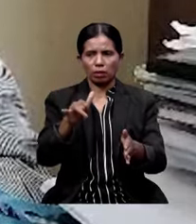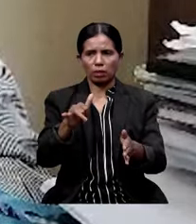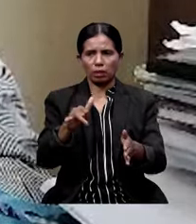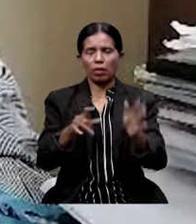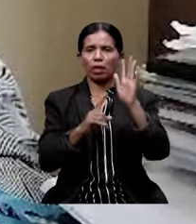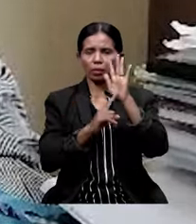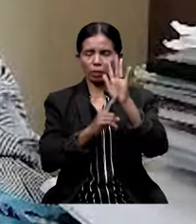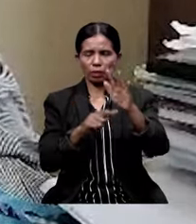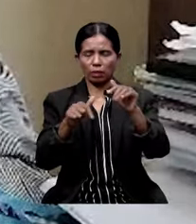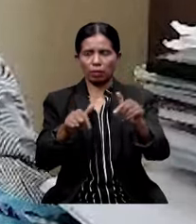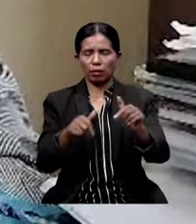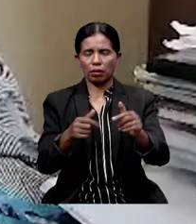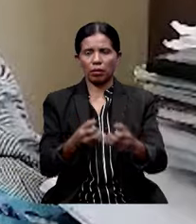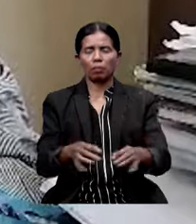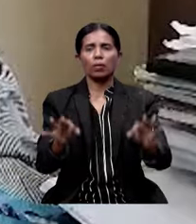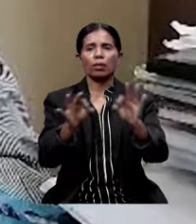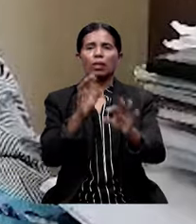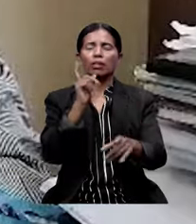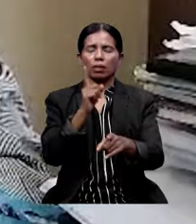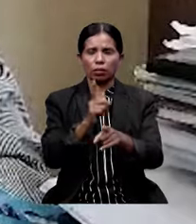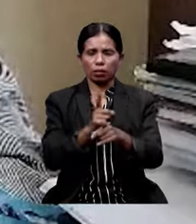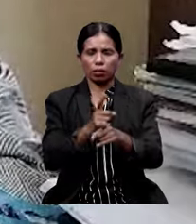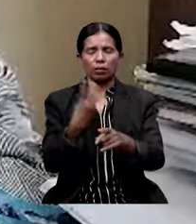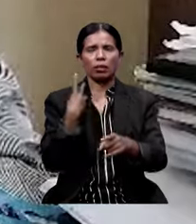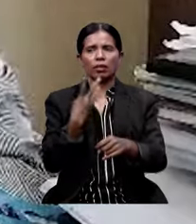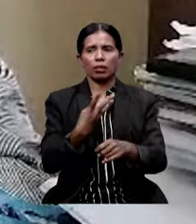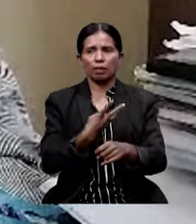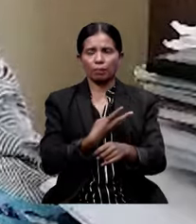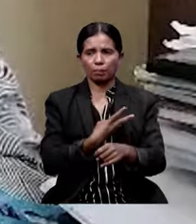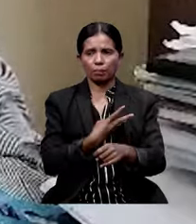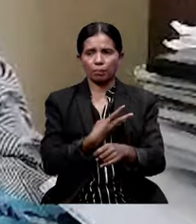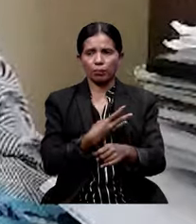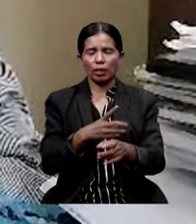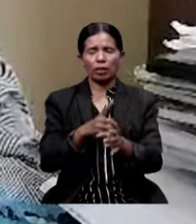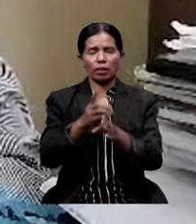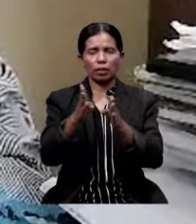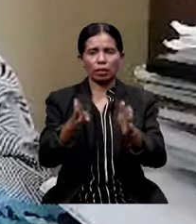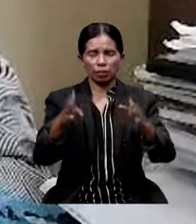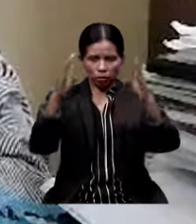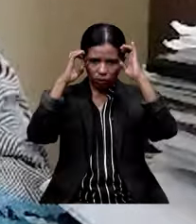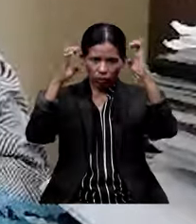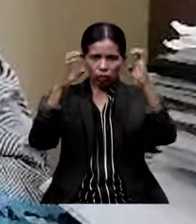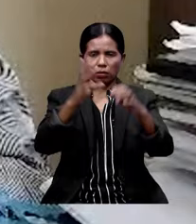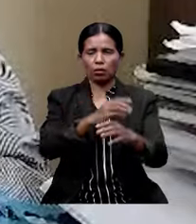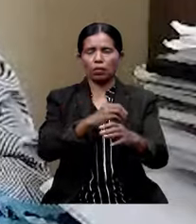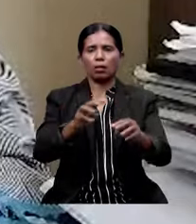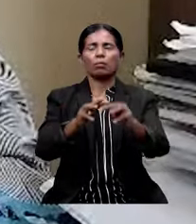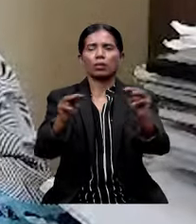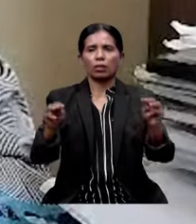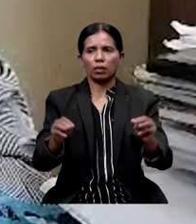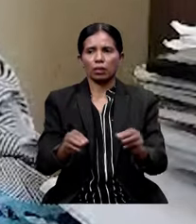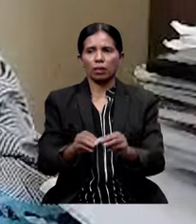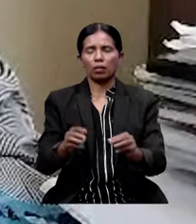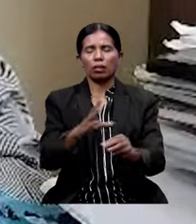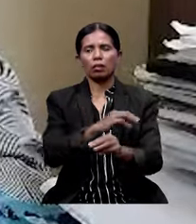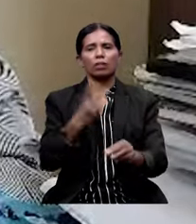hatone né importante la limar atunune itania direção educação municipal no itania